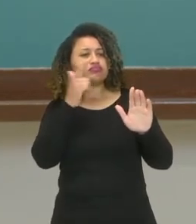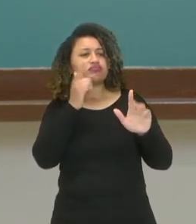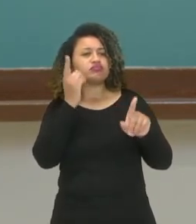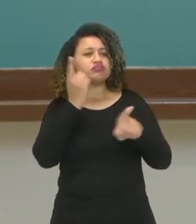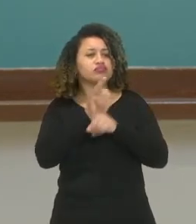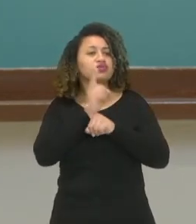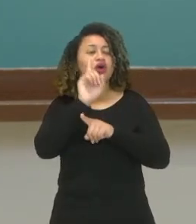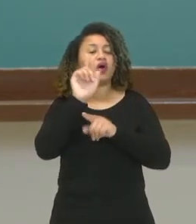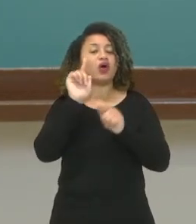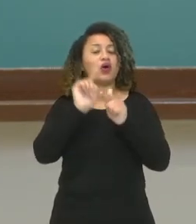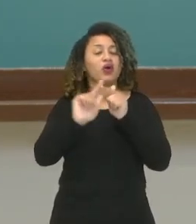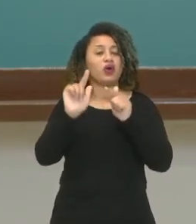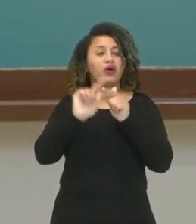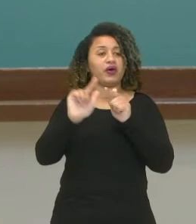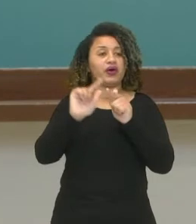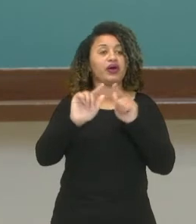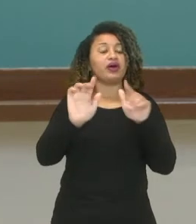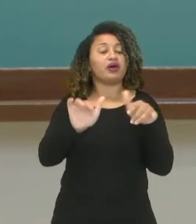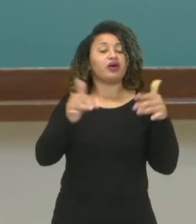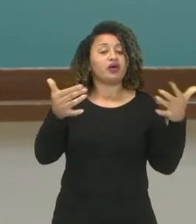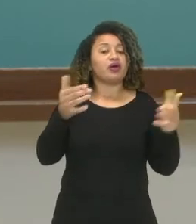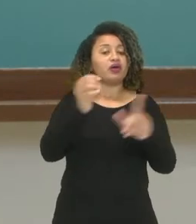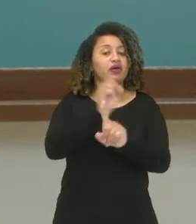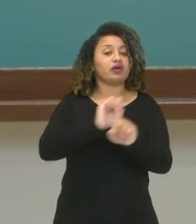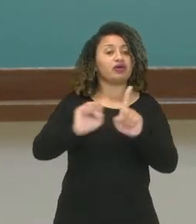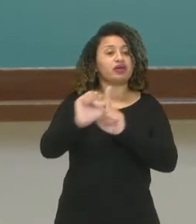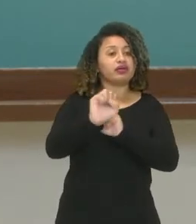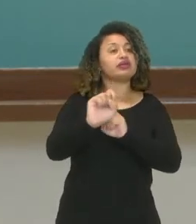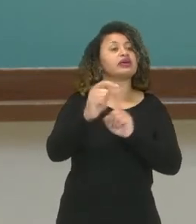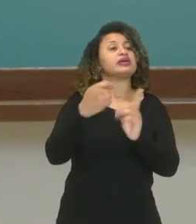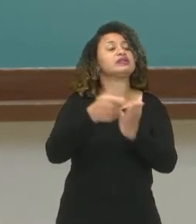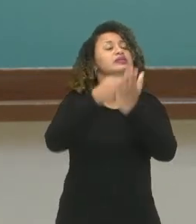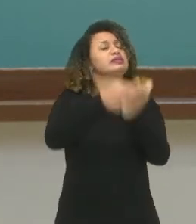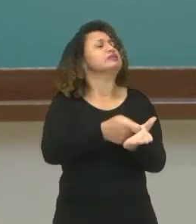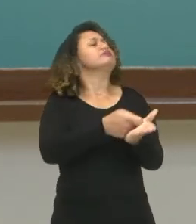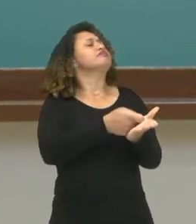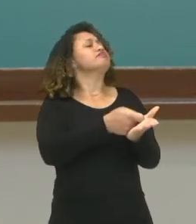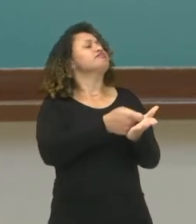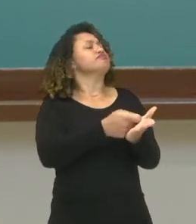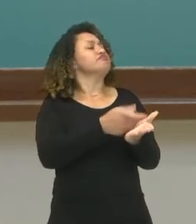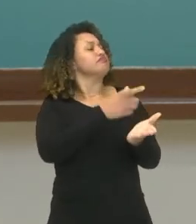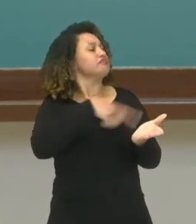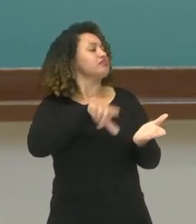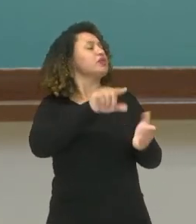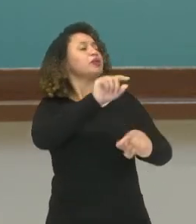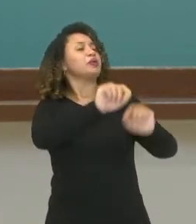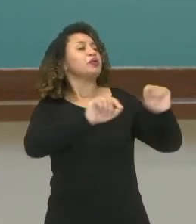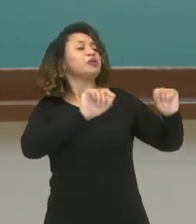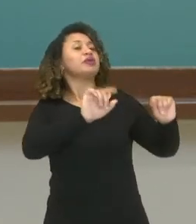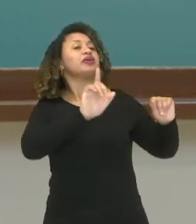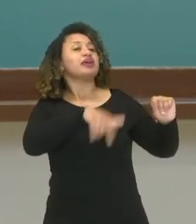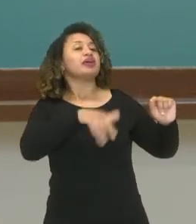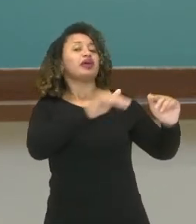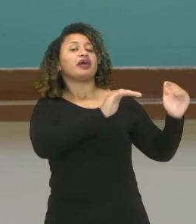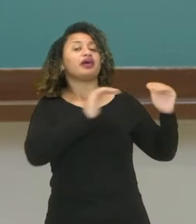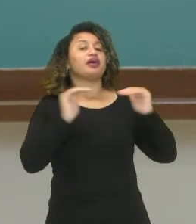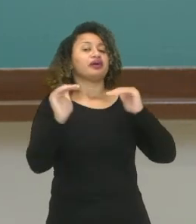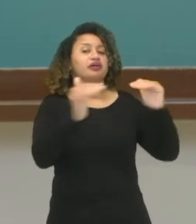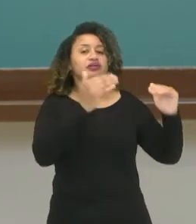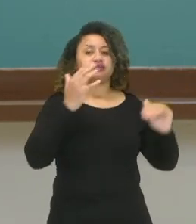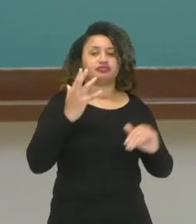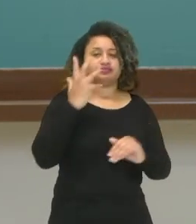O problema surge quando a sociedade impõe uma cobrança sobre o que vem a ser um padrão de